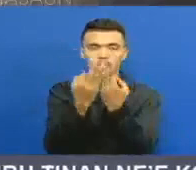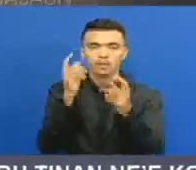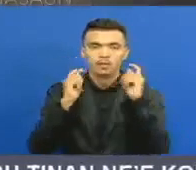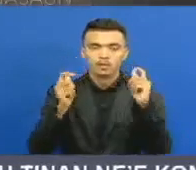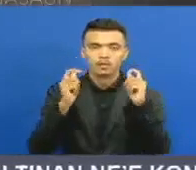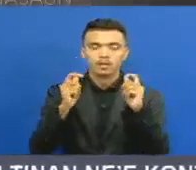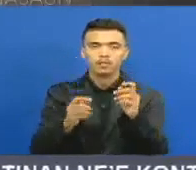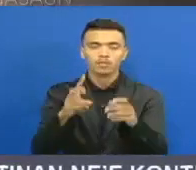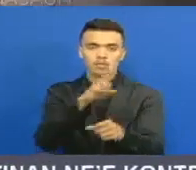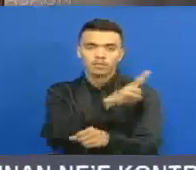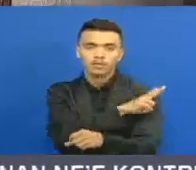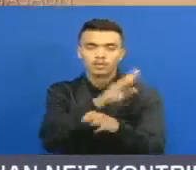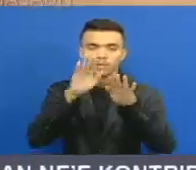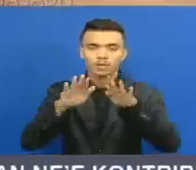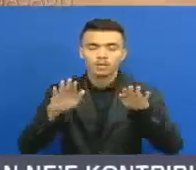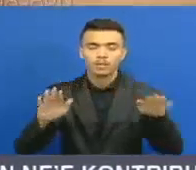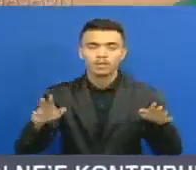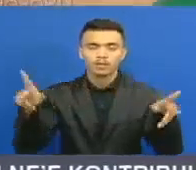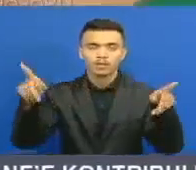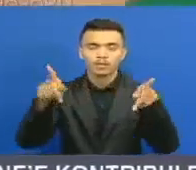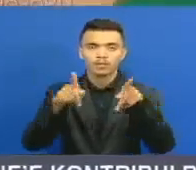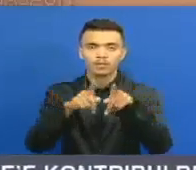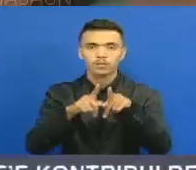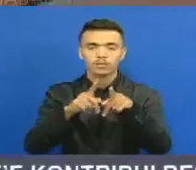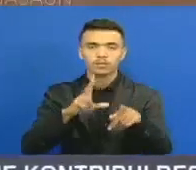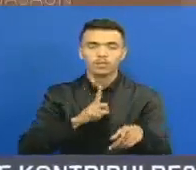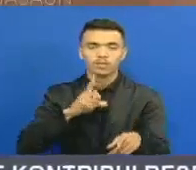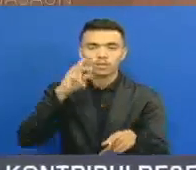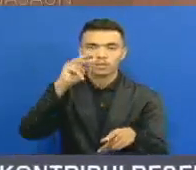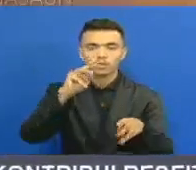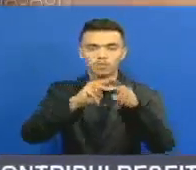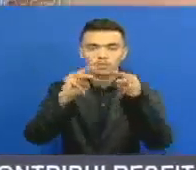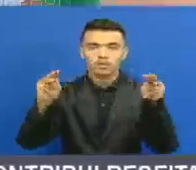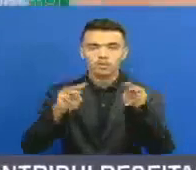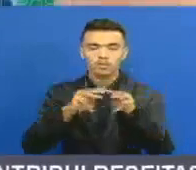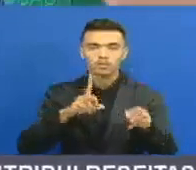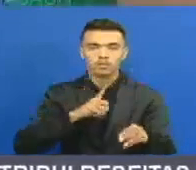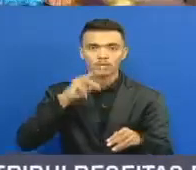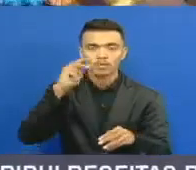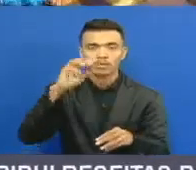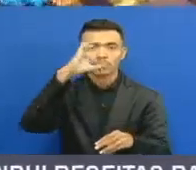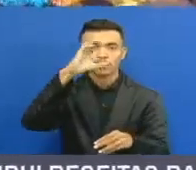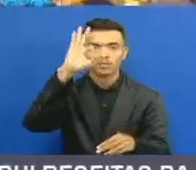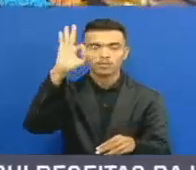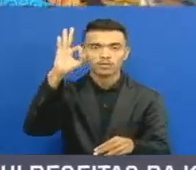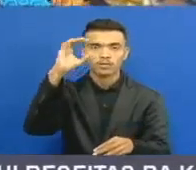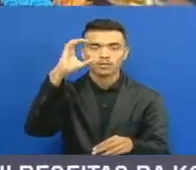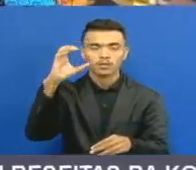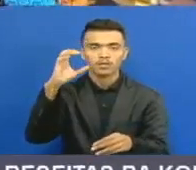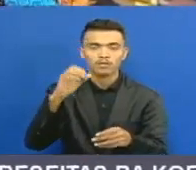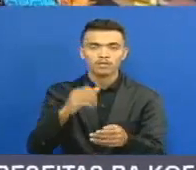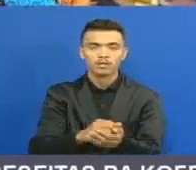as balabarik sira ye suku baduru posto administrativo Lautem municipio Lautem. Community Health Facilitator Child